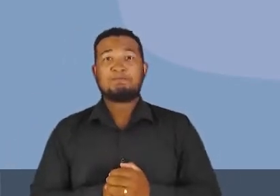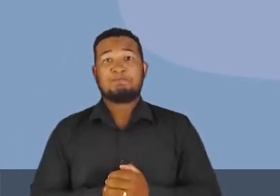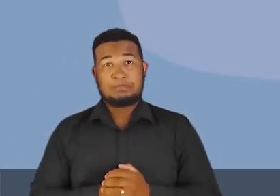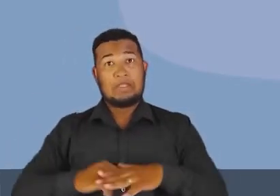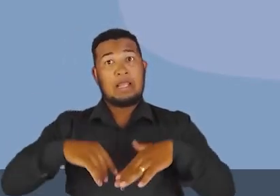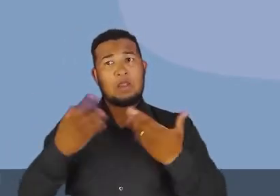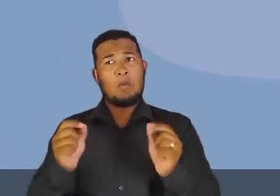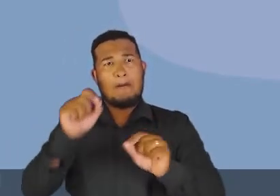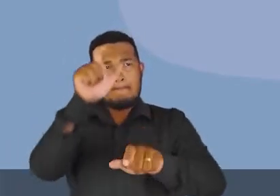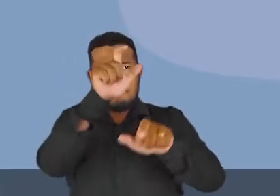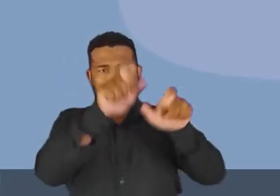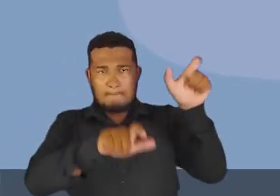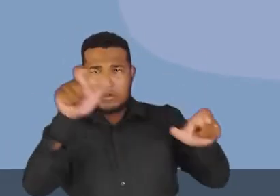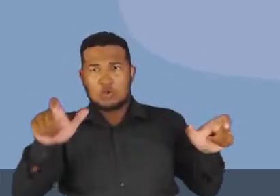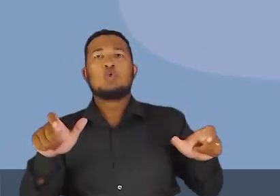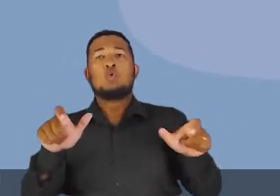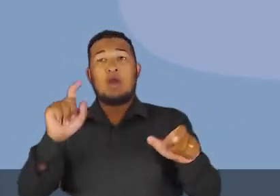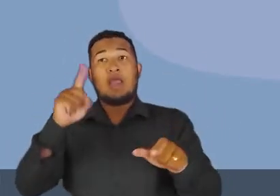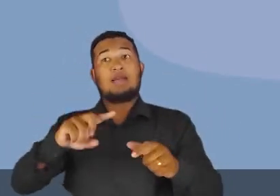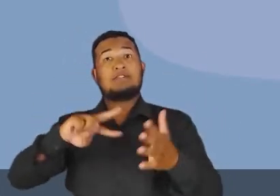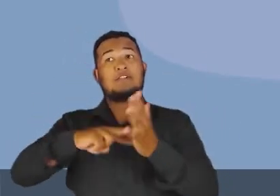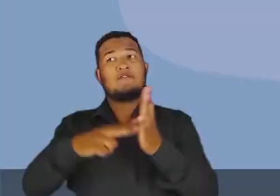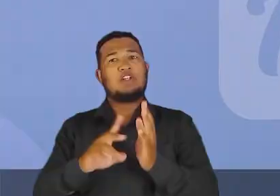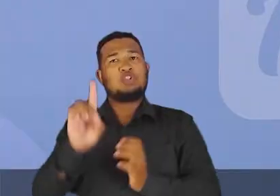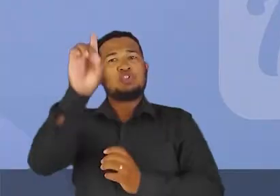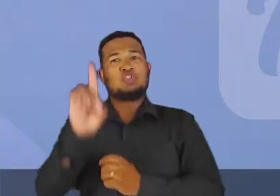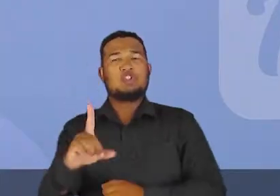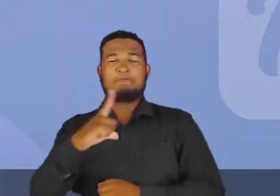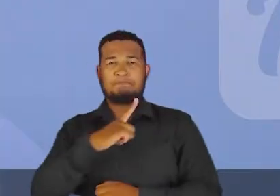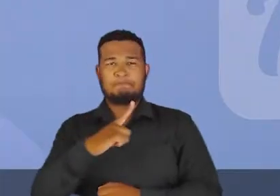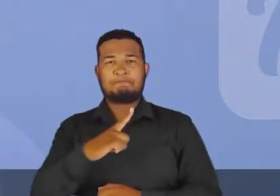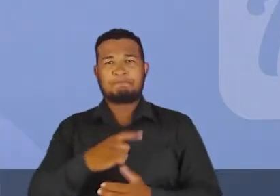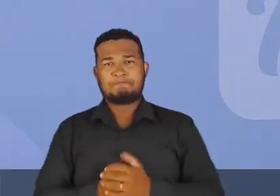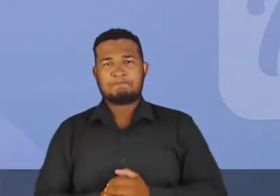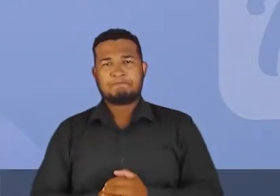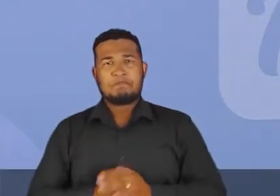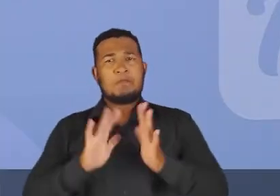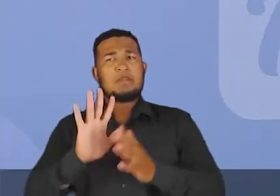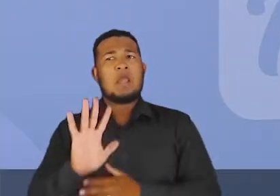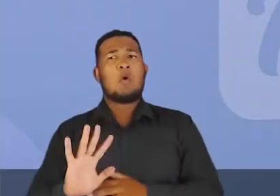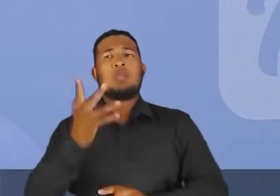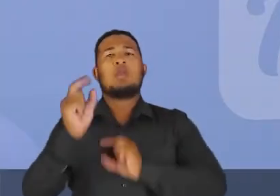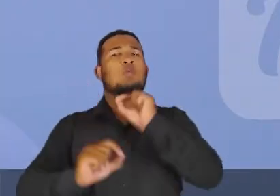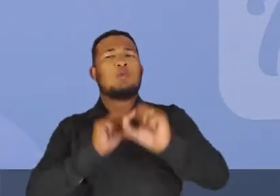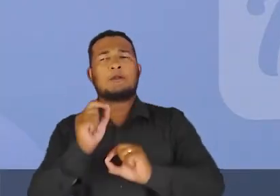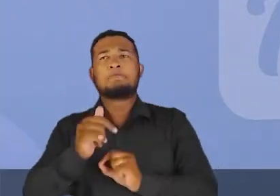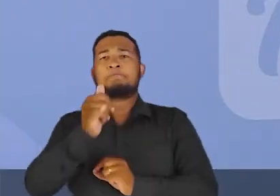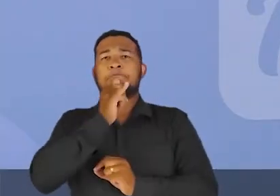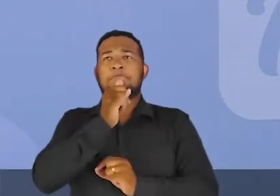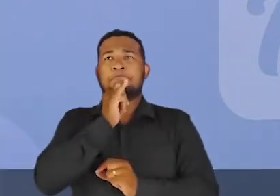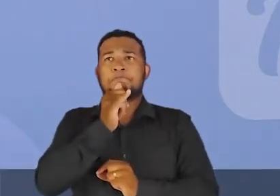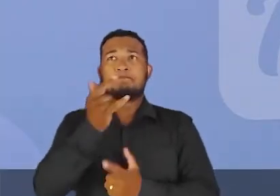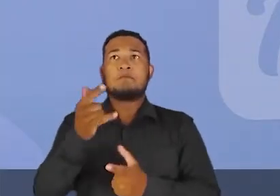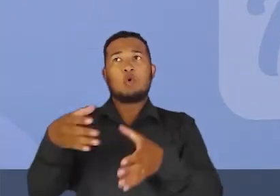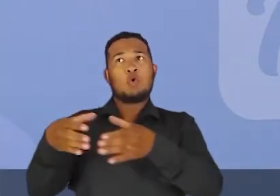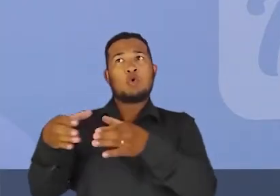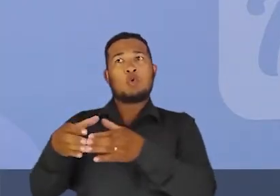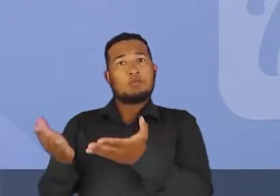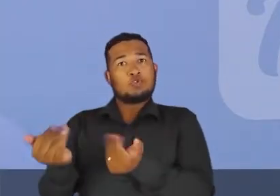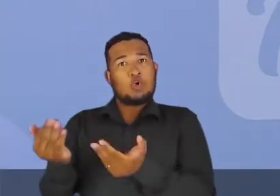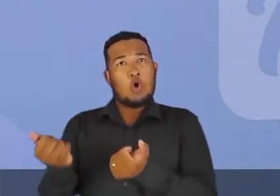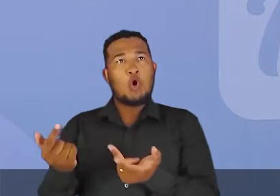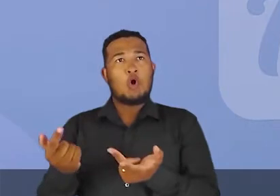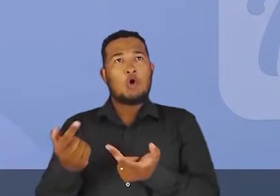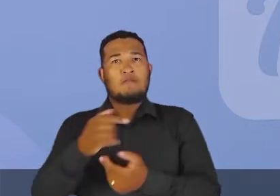essas pessoas eram pessoas de direito. Vem aqui comigo. O que acontecia, então, com os jovens, com